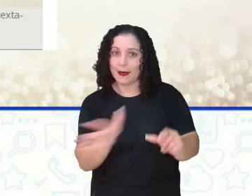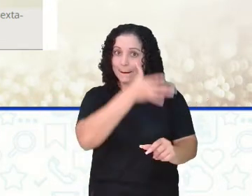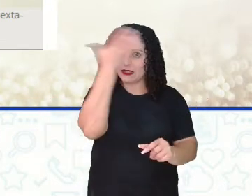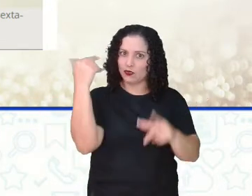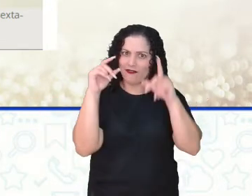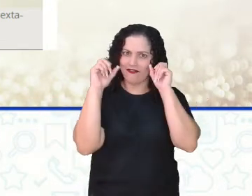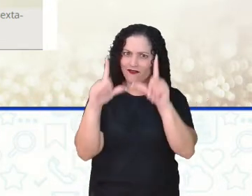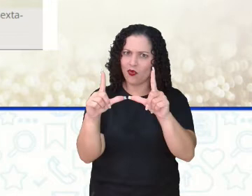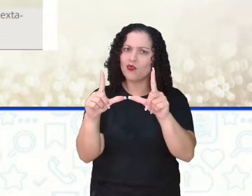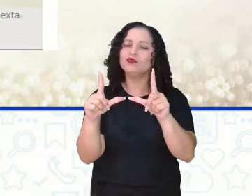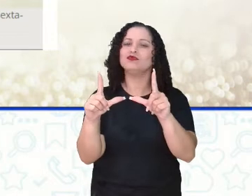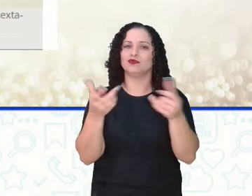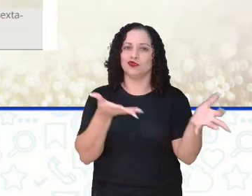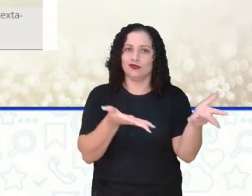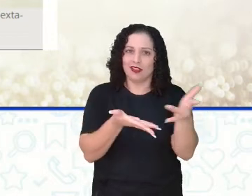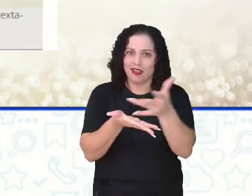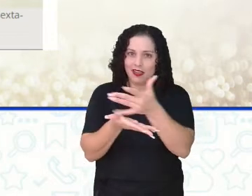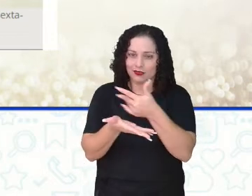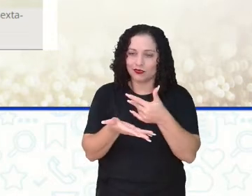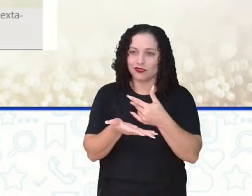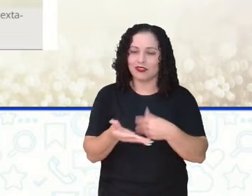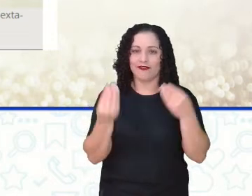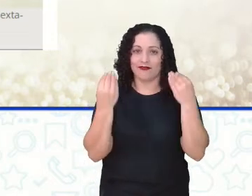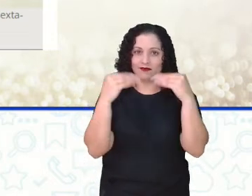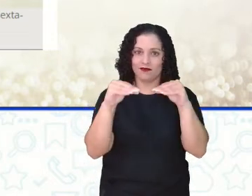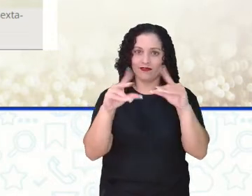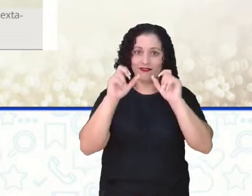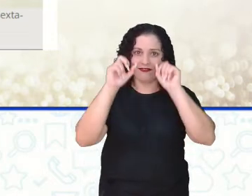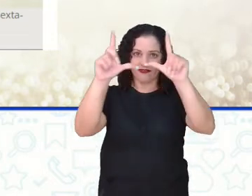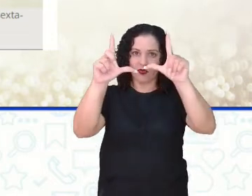foto, tá dizendo aí foto